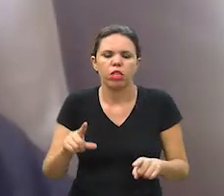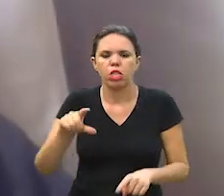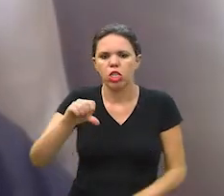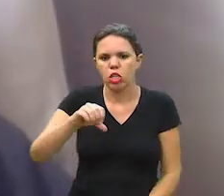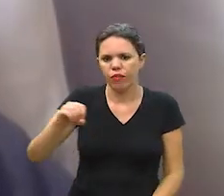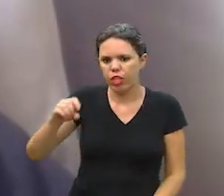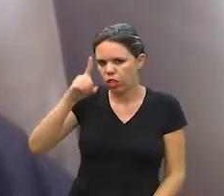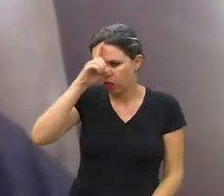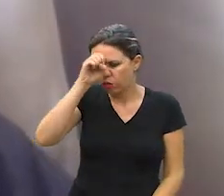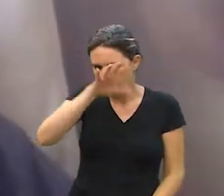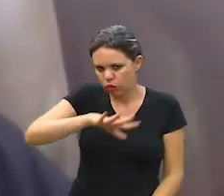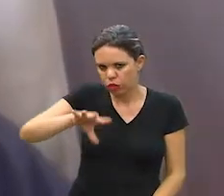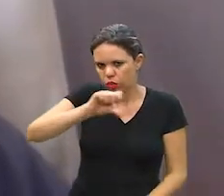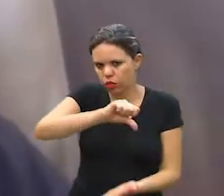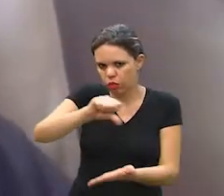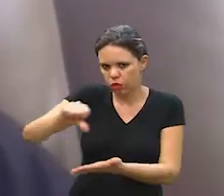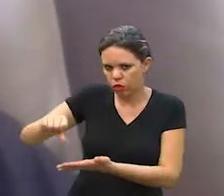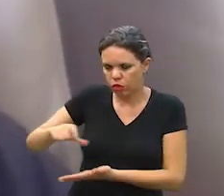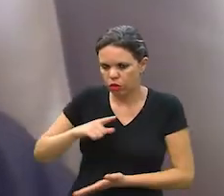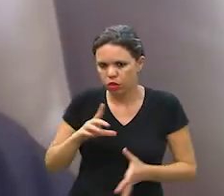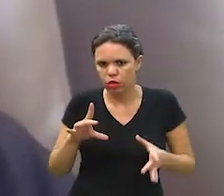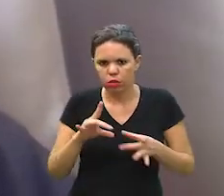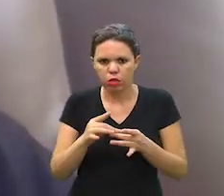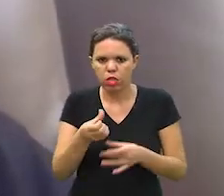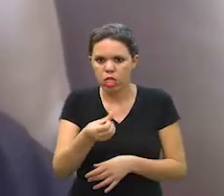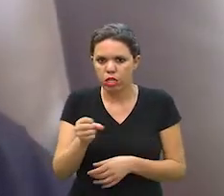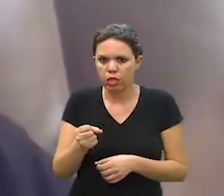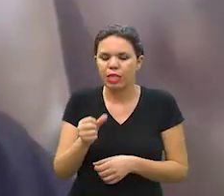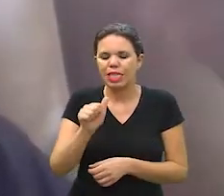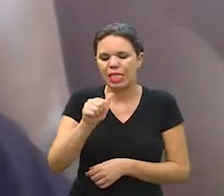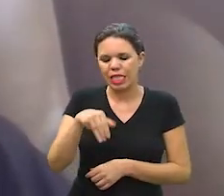90 hospitais regionais, existe um conjunto de 60